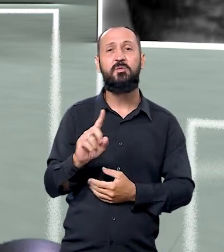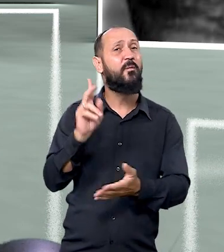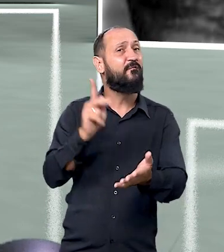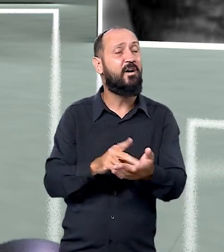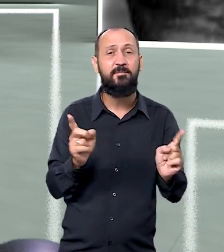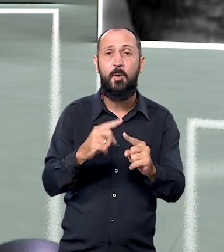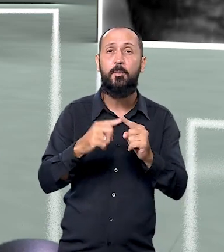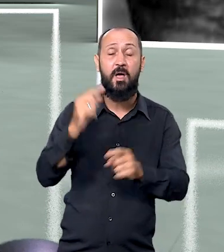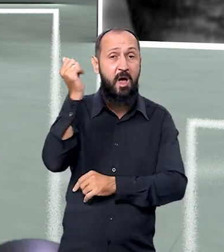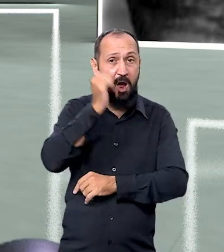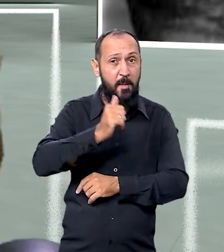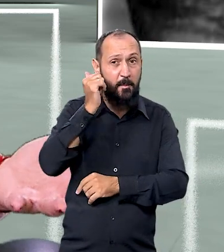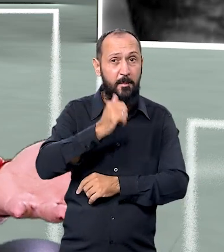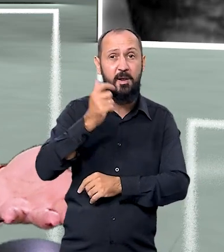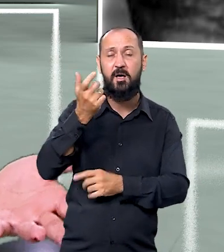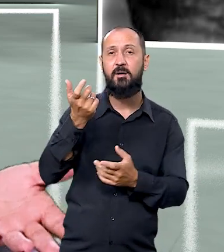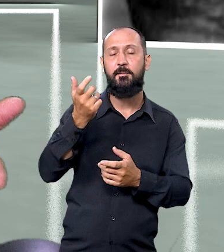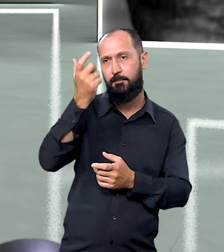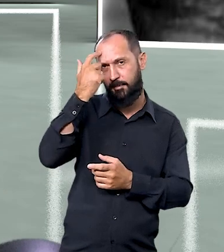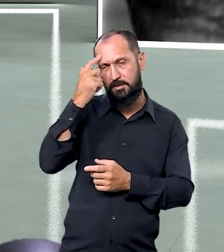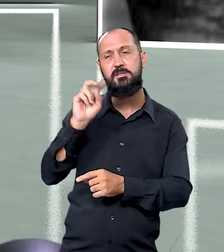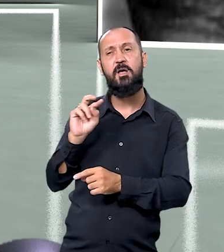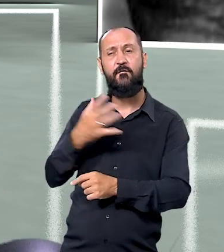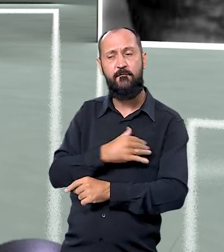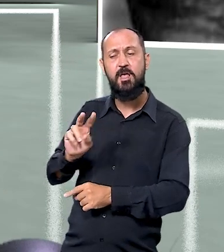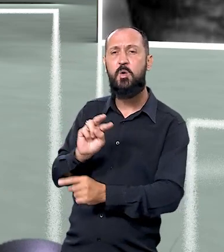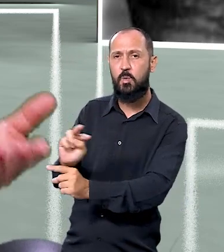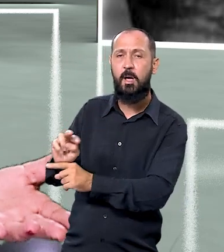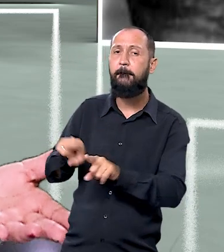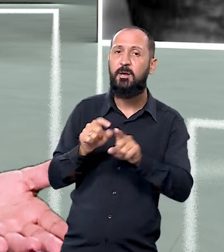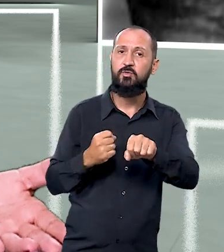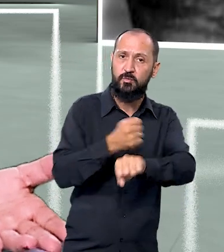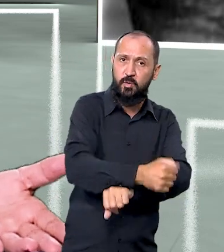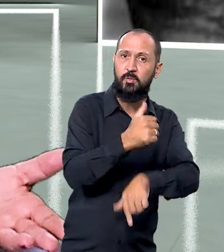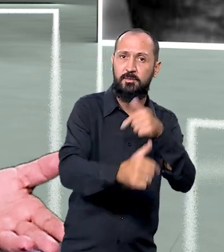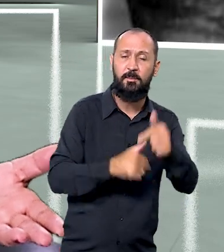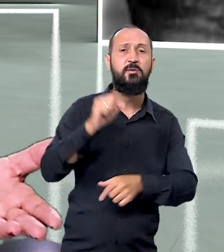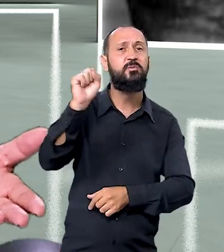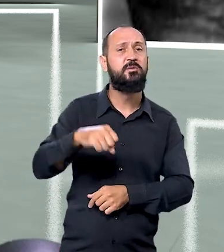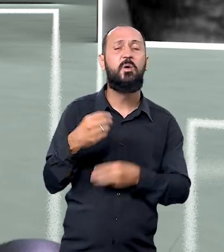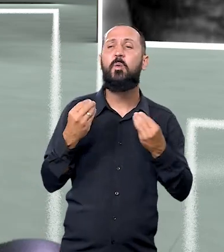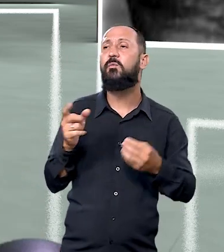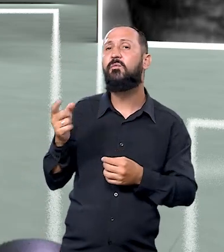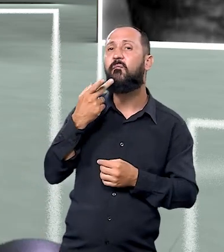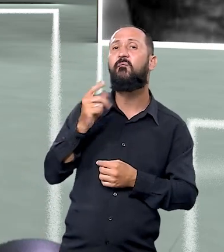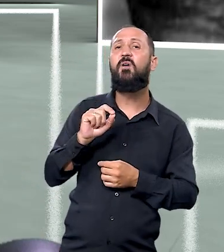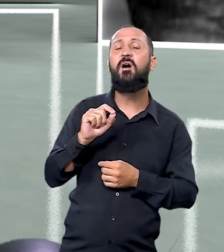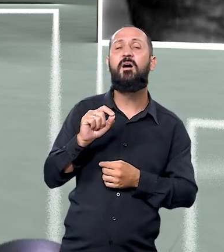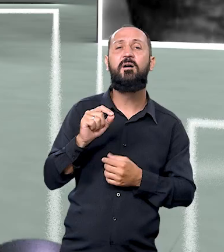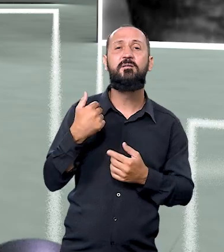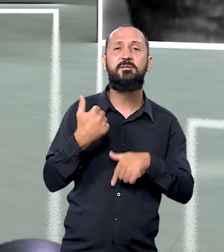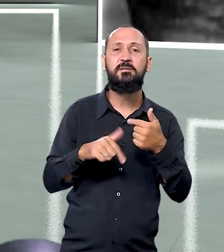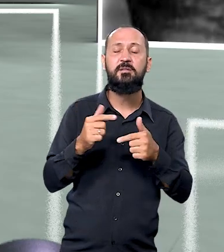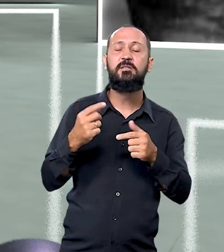O que não é verdade, porque a mulher acaba, claro que pensa nos filhos, mas se dedica também ao trabalho, né? Como que vocês